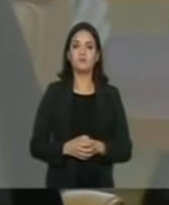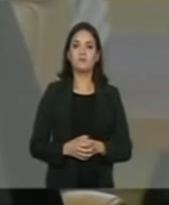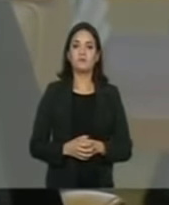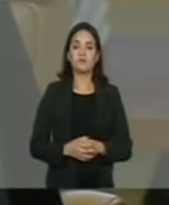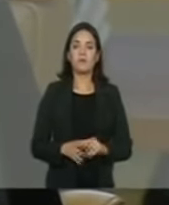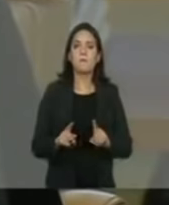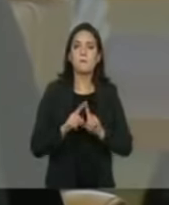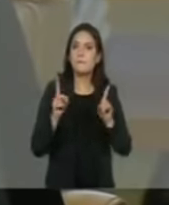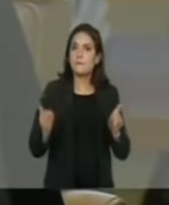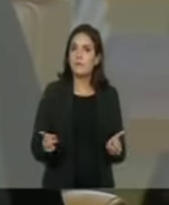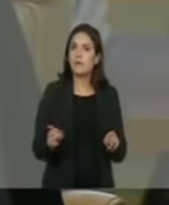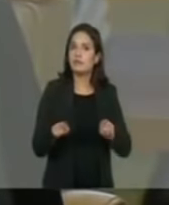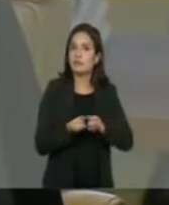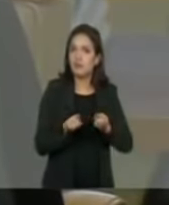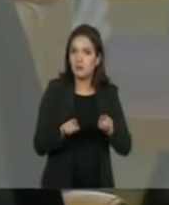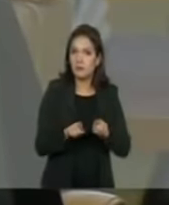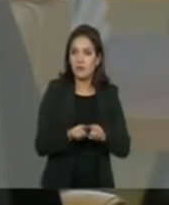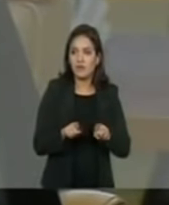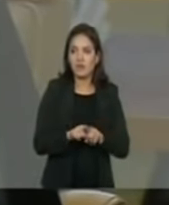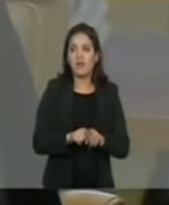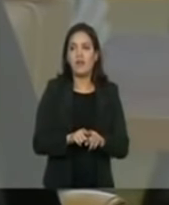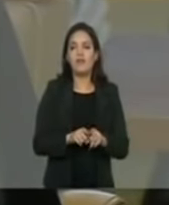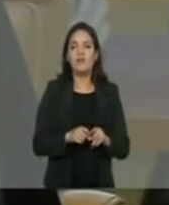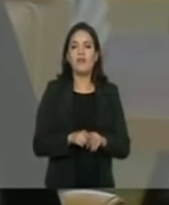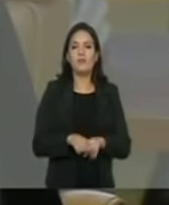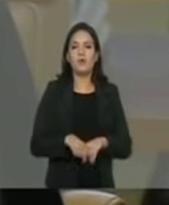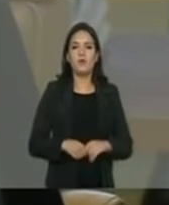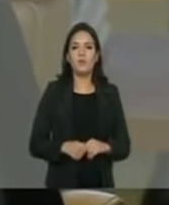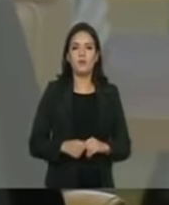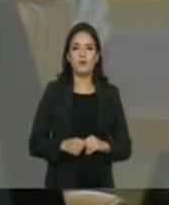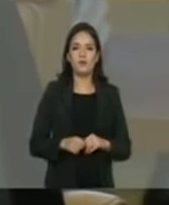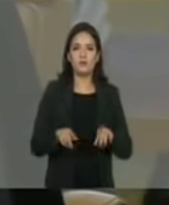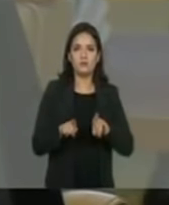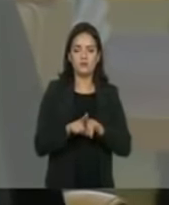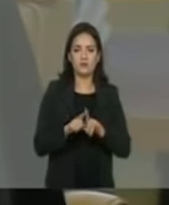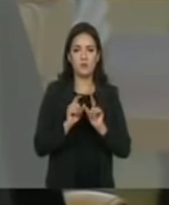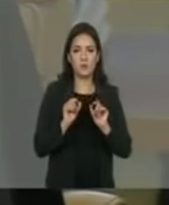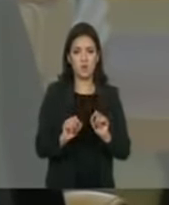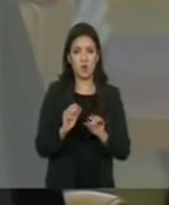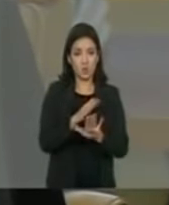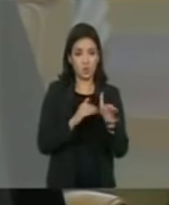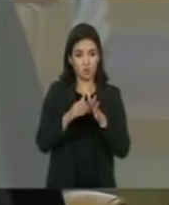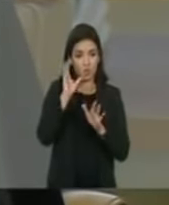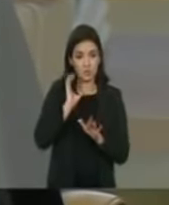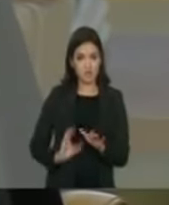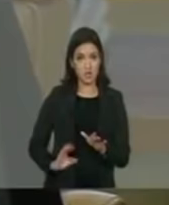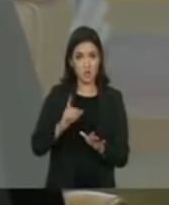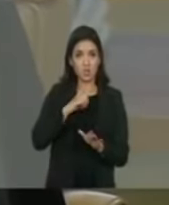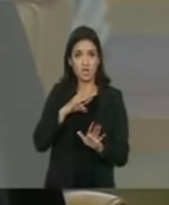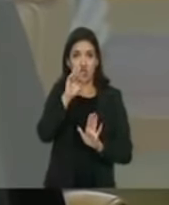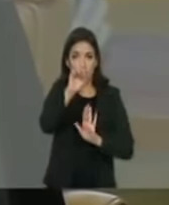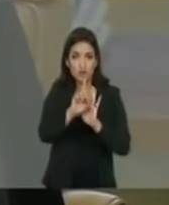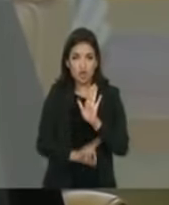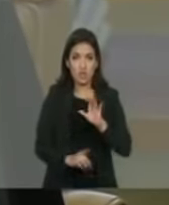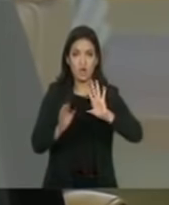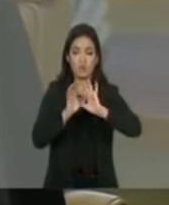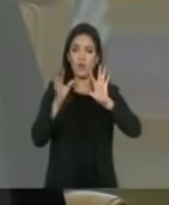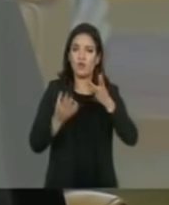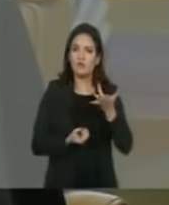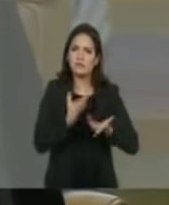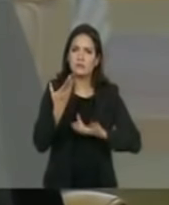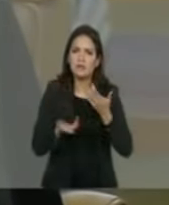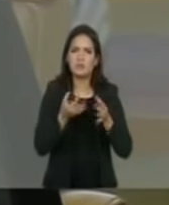deixando de reconhecer que todos os cidadãos da república têm direito à livre expressão de suas